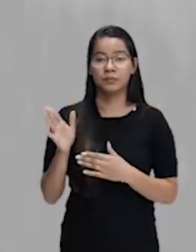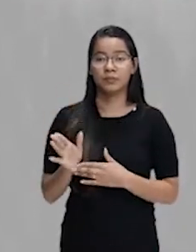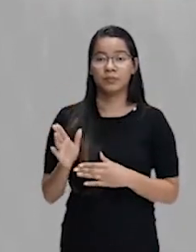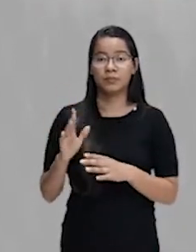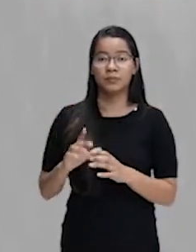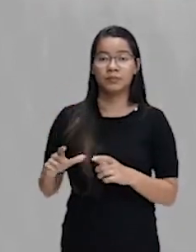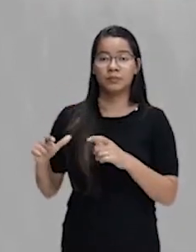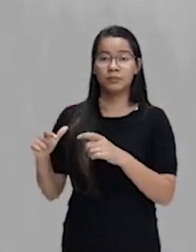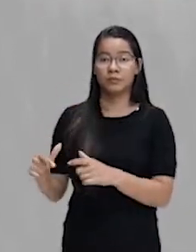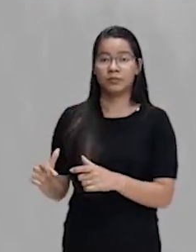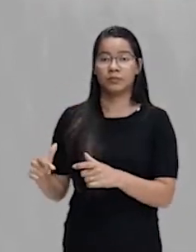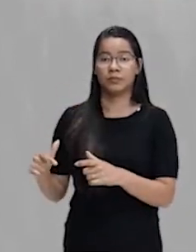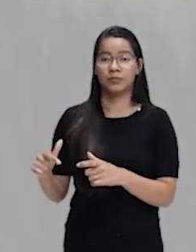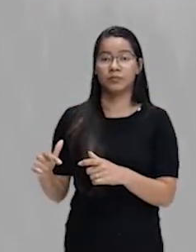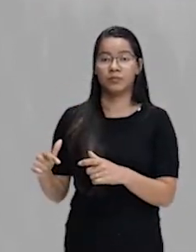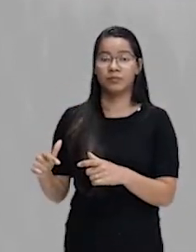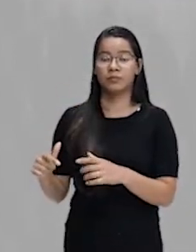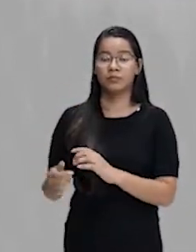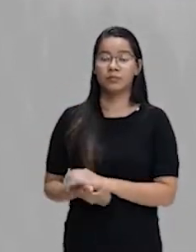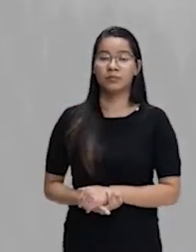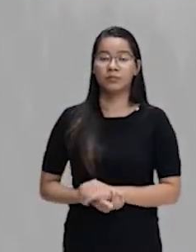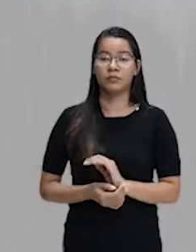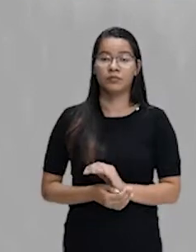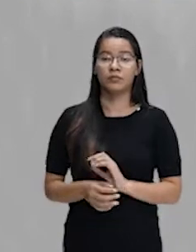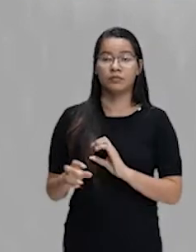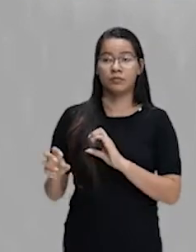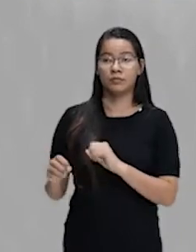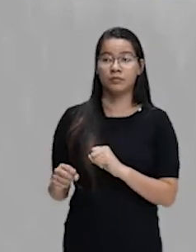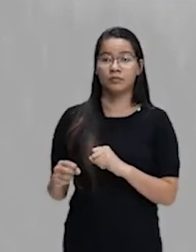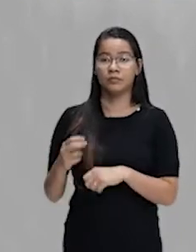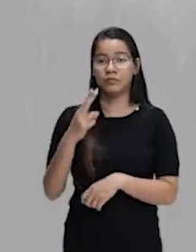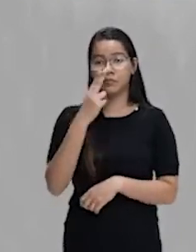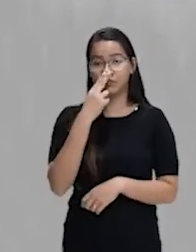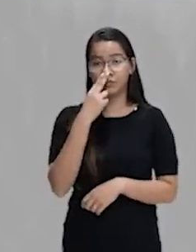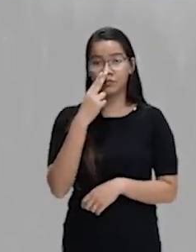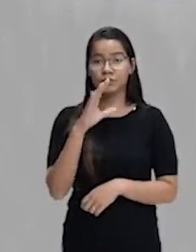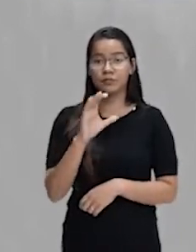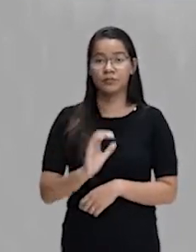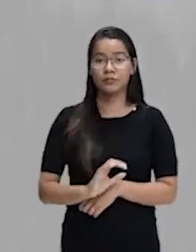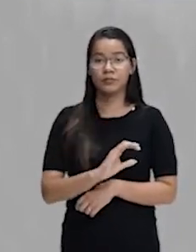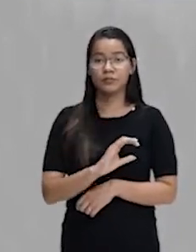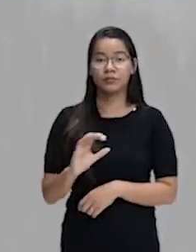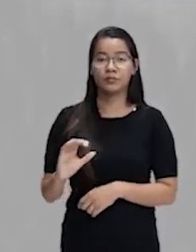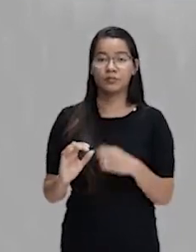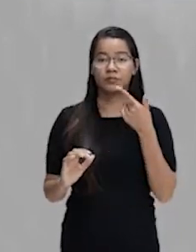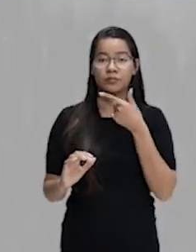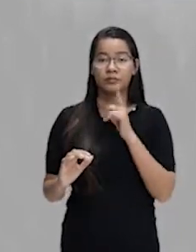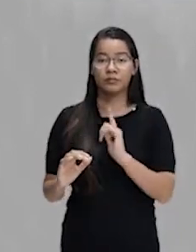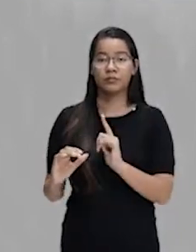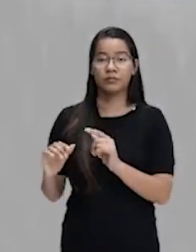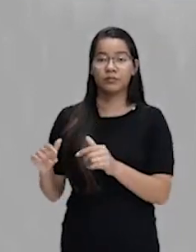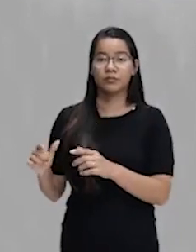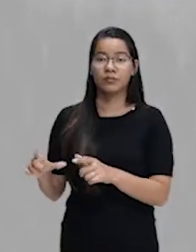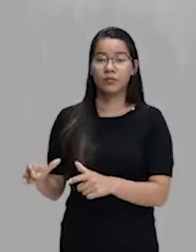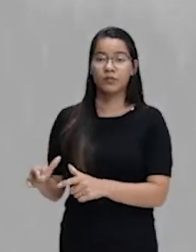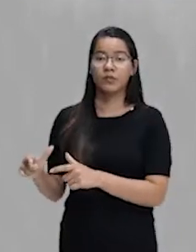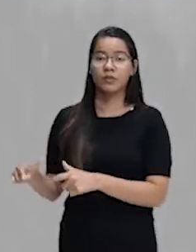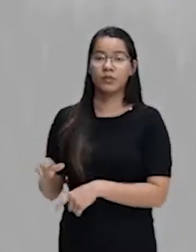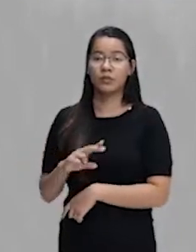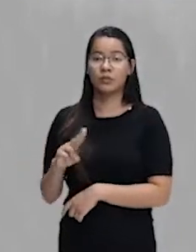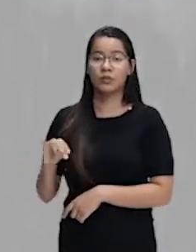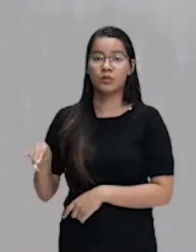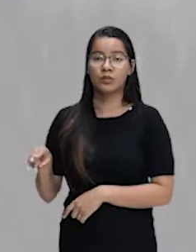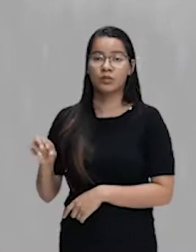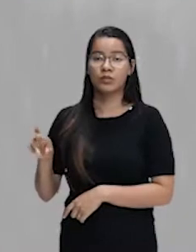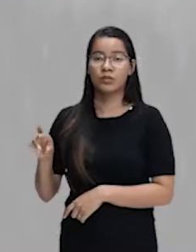de Jerusalém pelos cristãos, do catolicismo, ocupar Jerusalém, expulsar dali